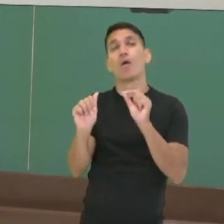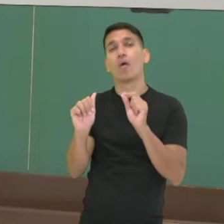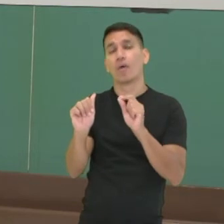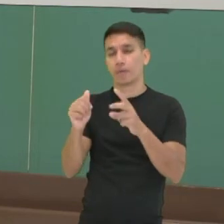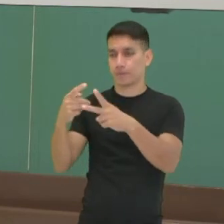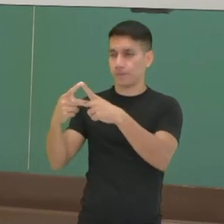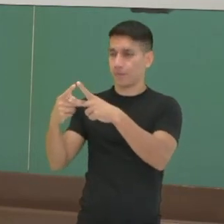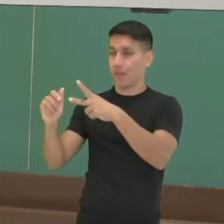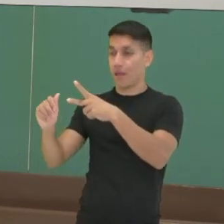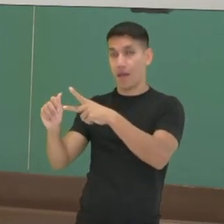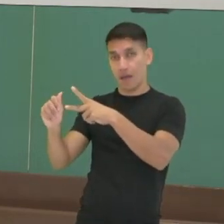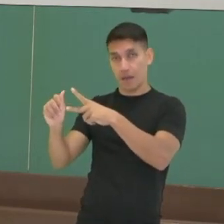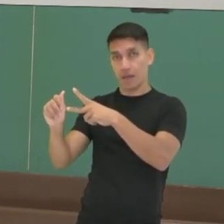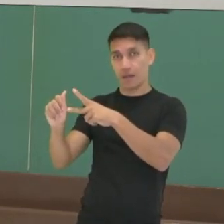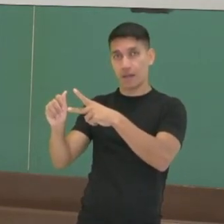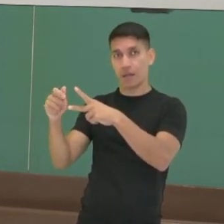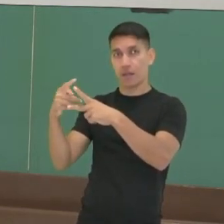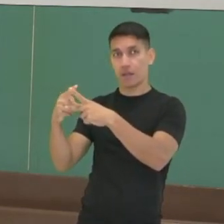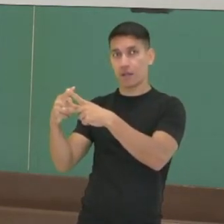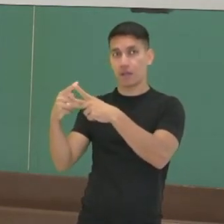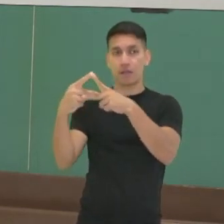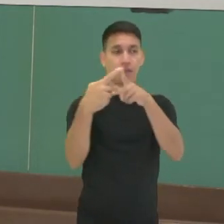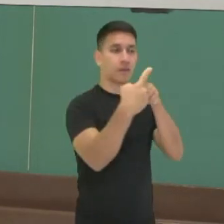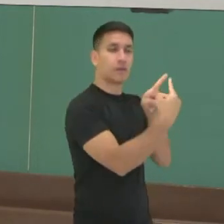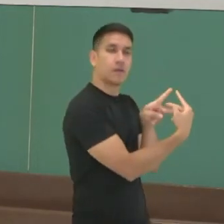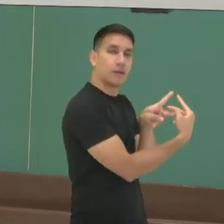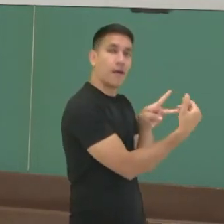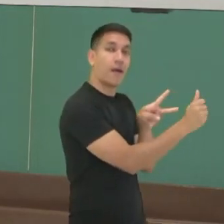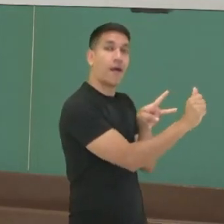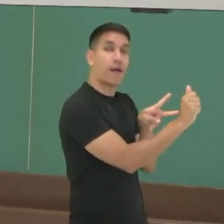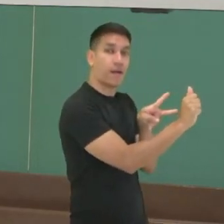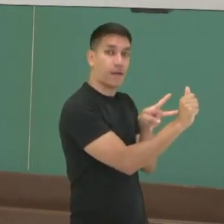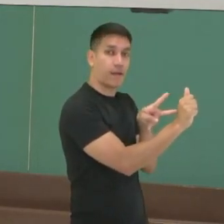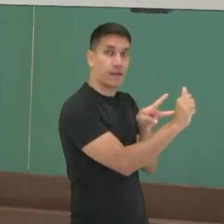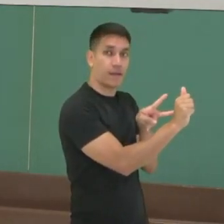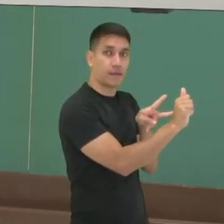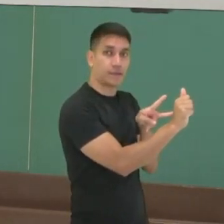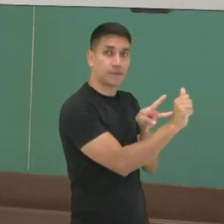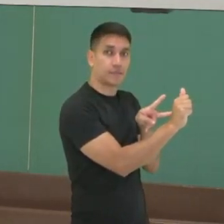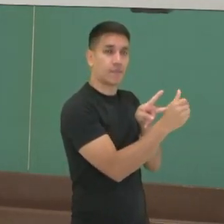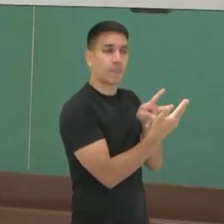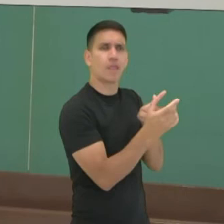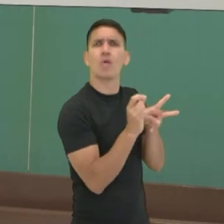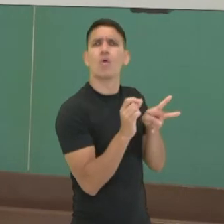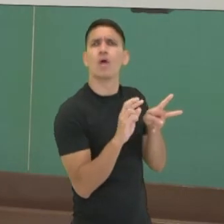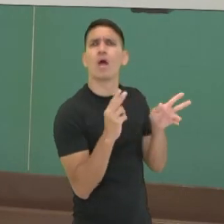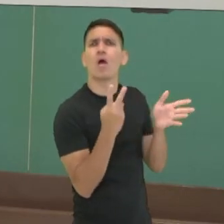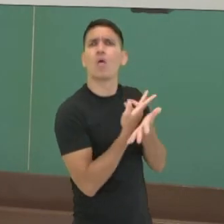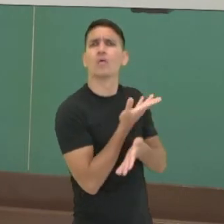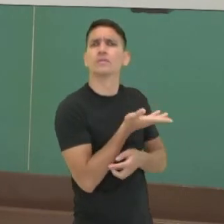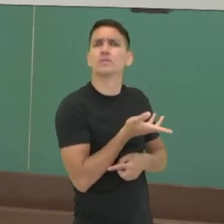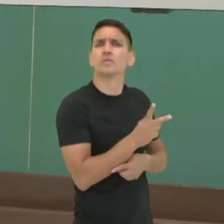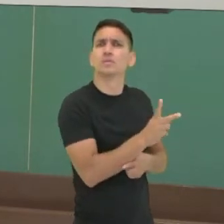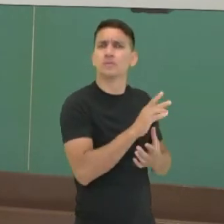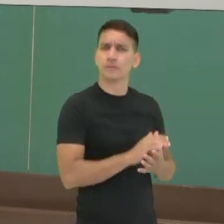aqui, pela reflexão ele passou para cá, e aí? O que mais que aconteceu com